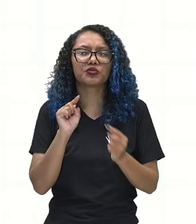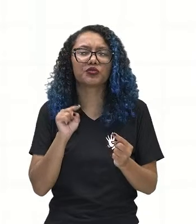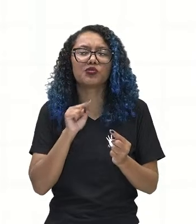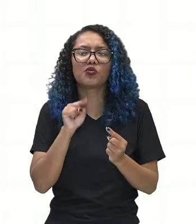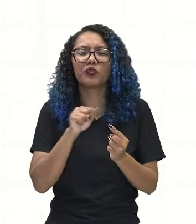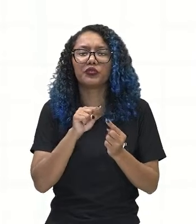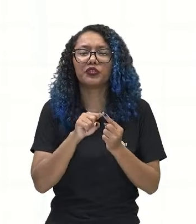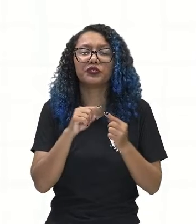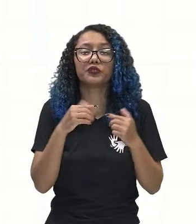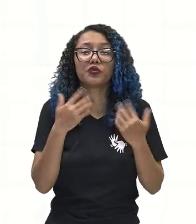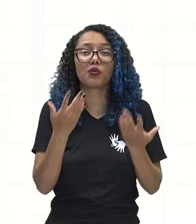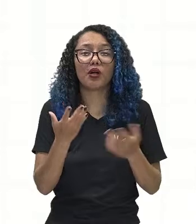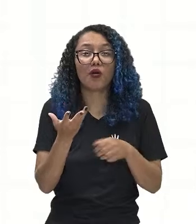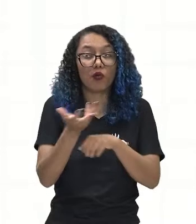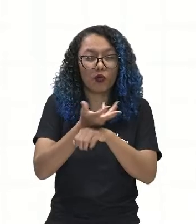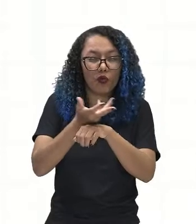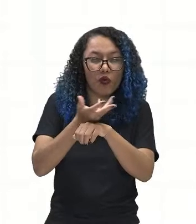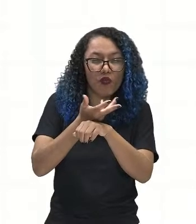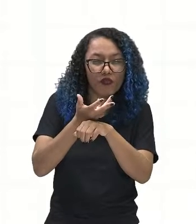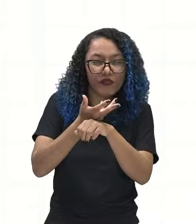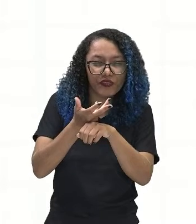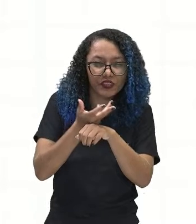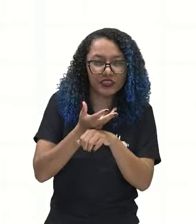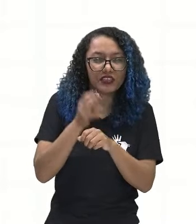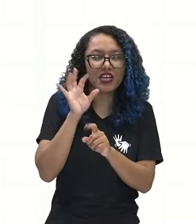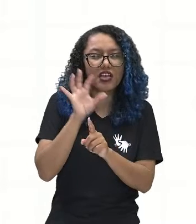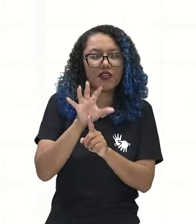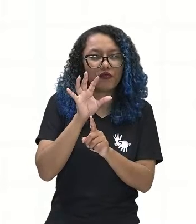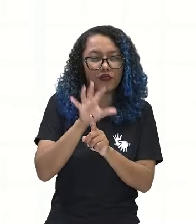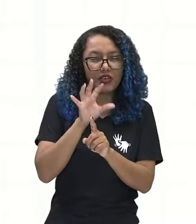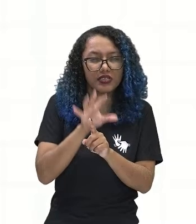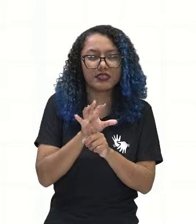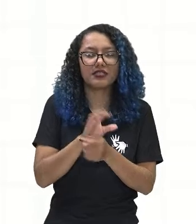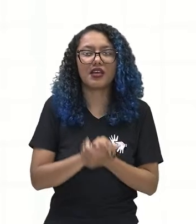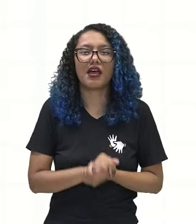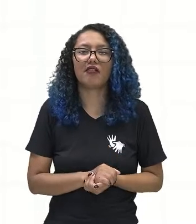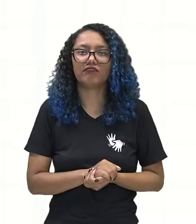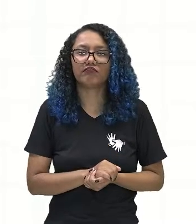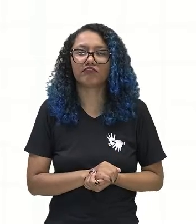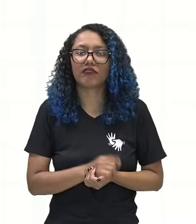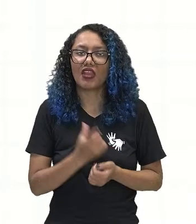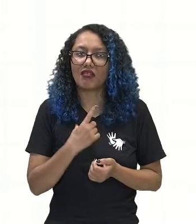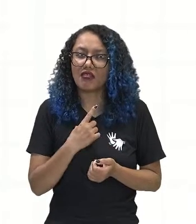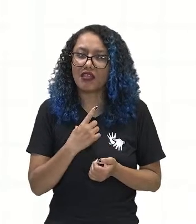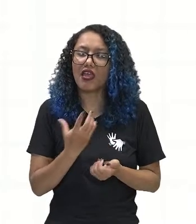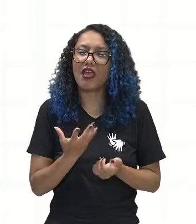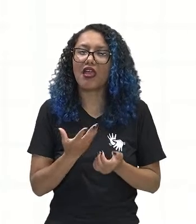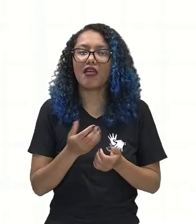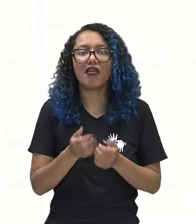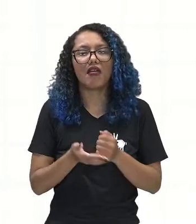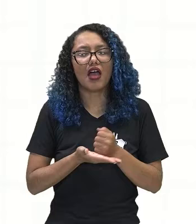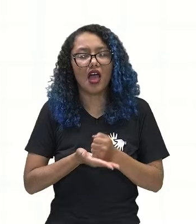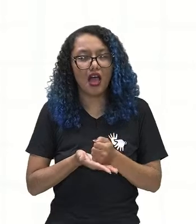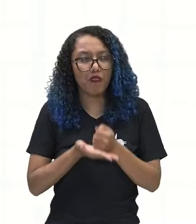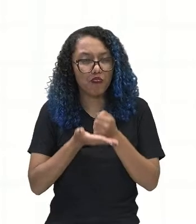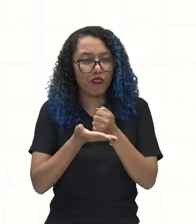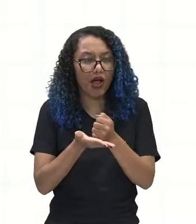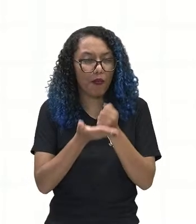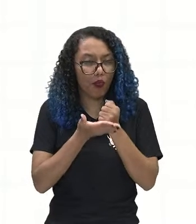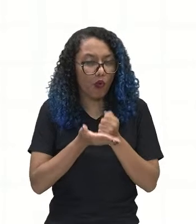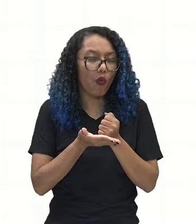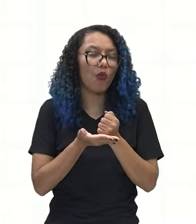objetivo de atrair, de obter o apoio, né? Atrair o interlocutor, trazer o